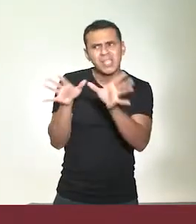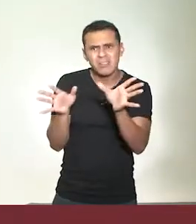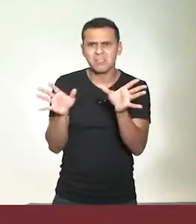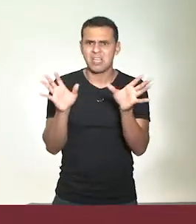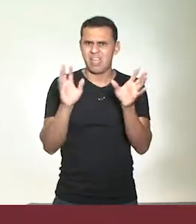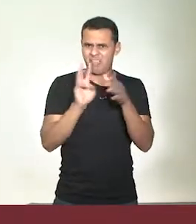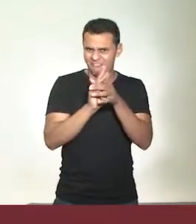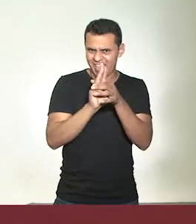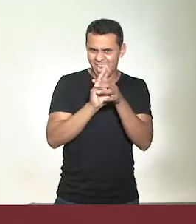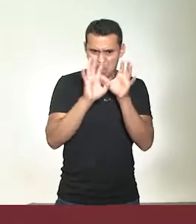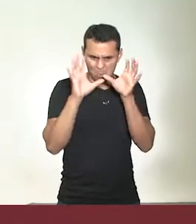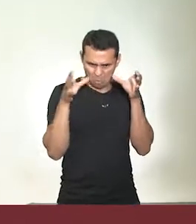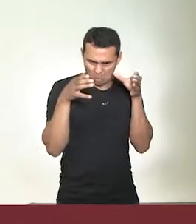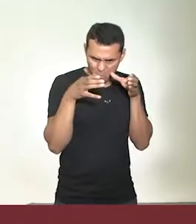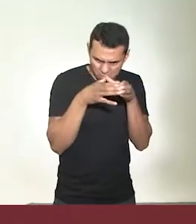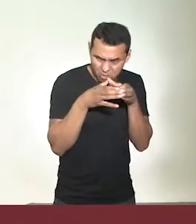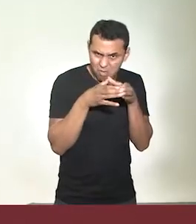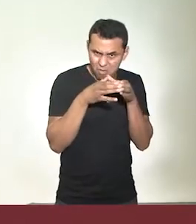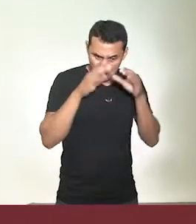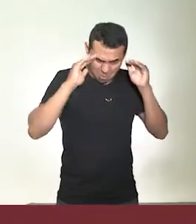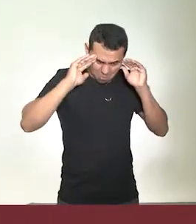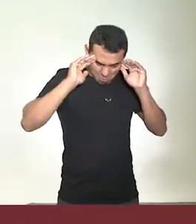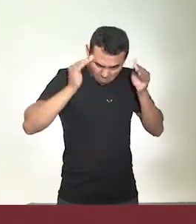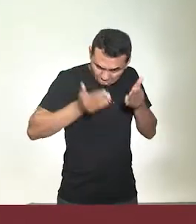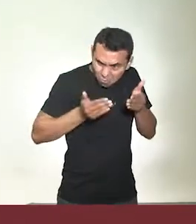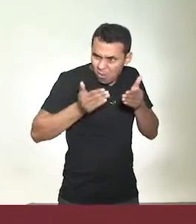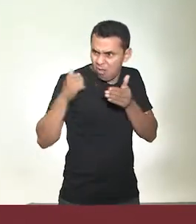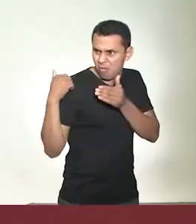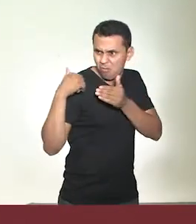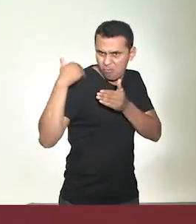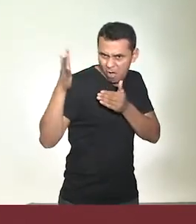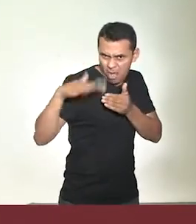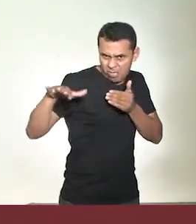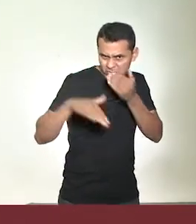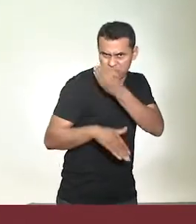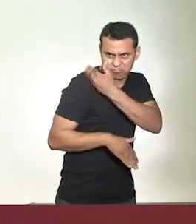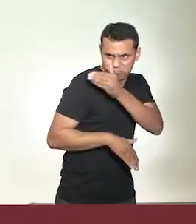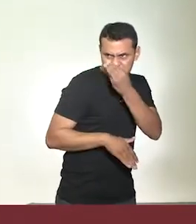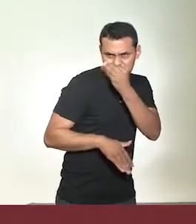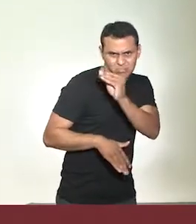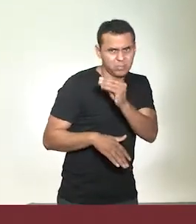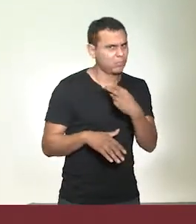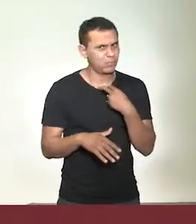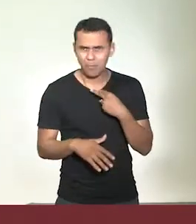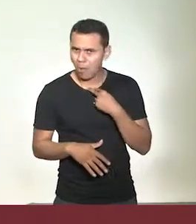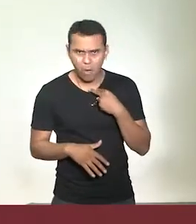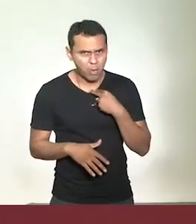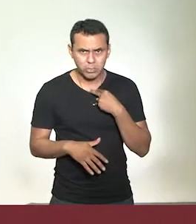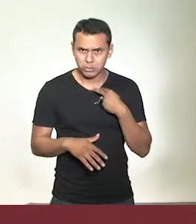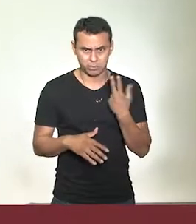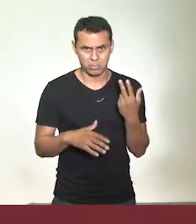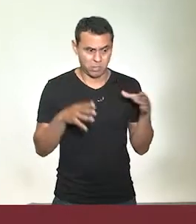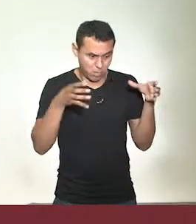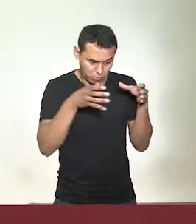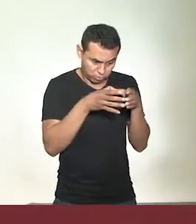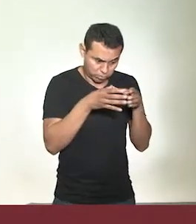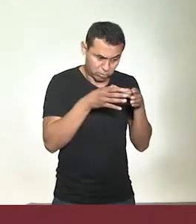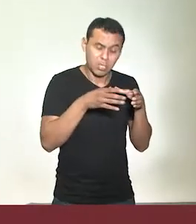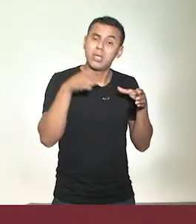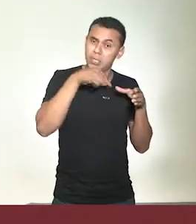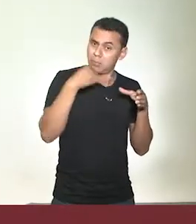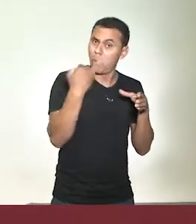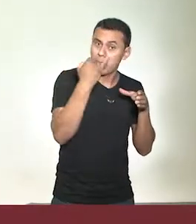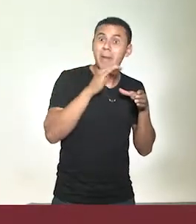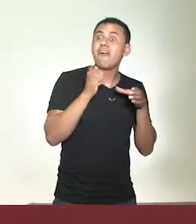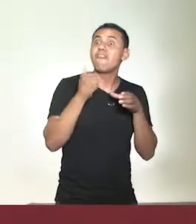buscar entender Quais são as políticas públicas que a sociedade está precisando né Quais são os mercados que a